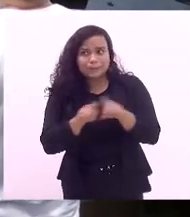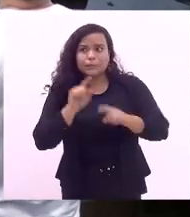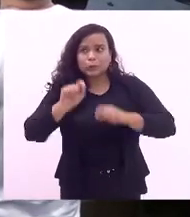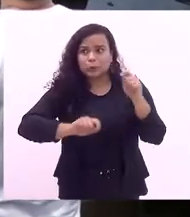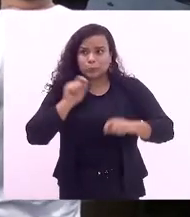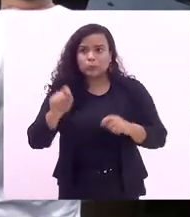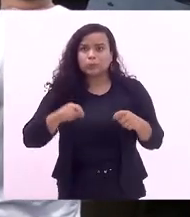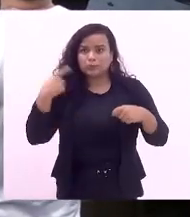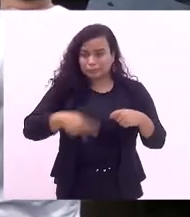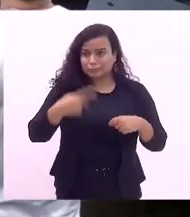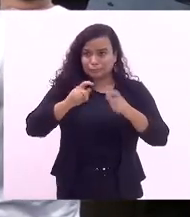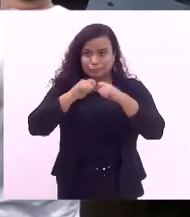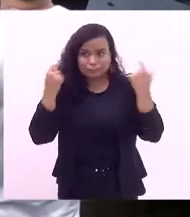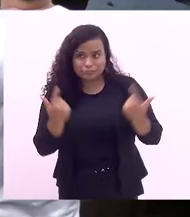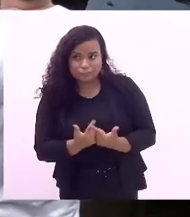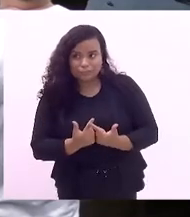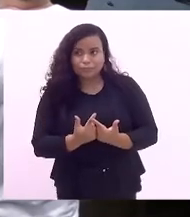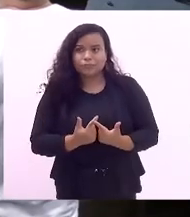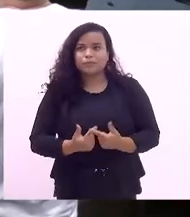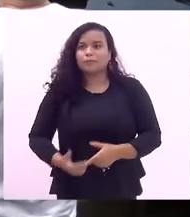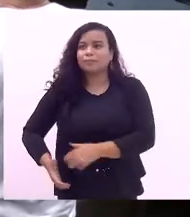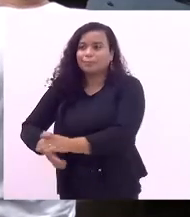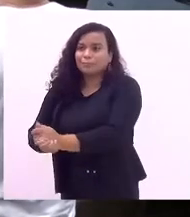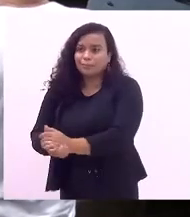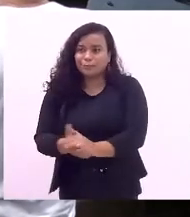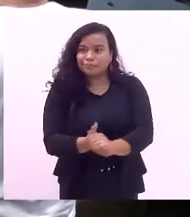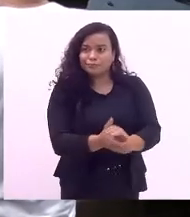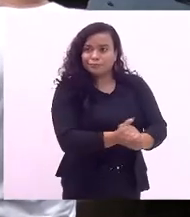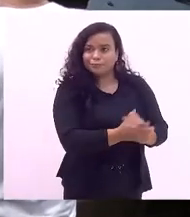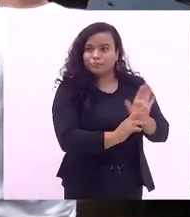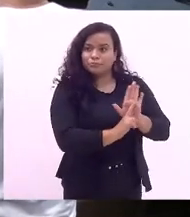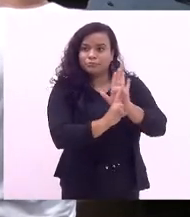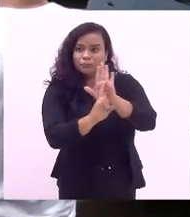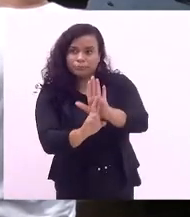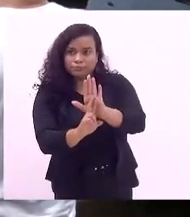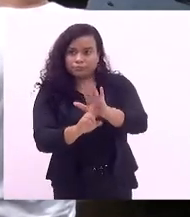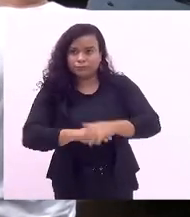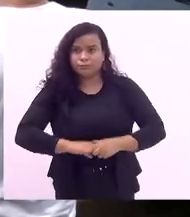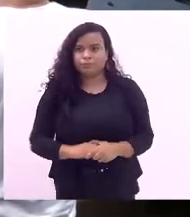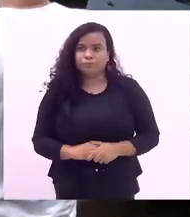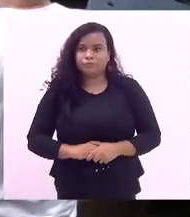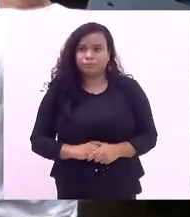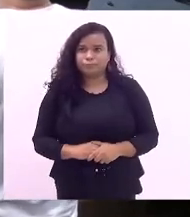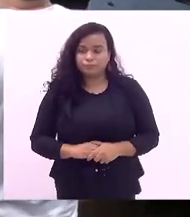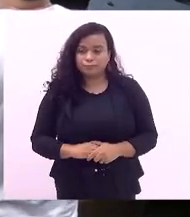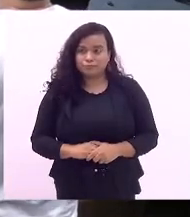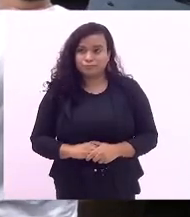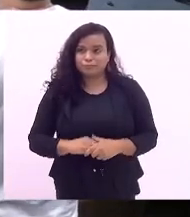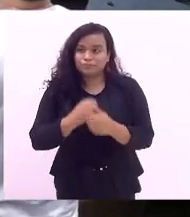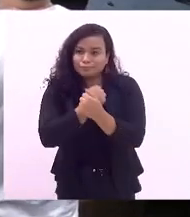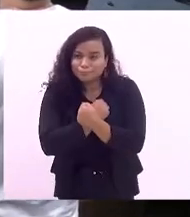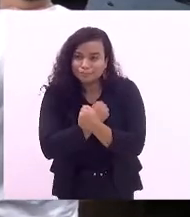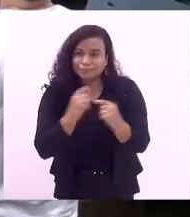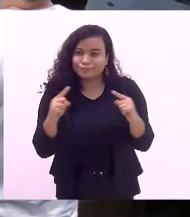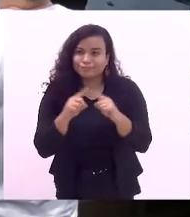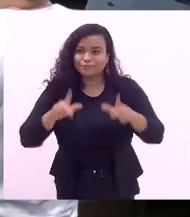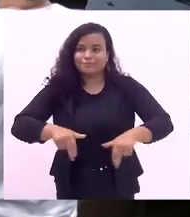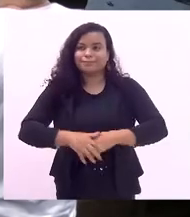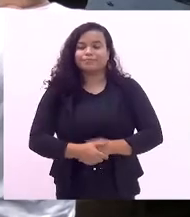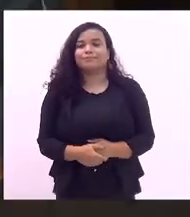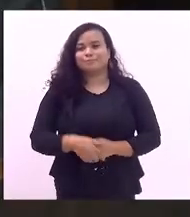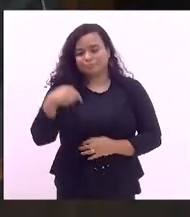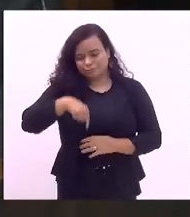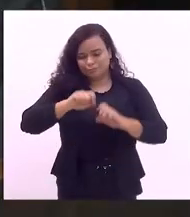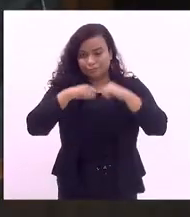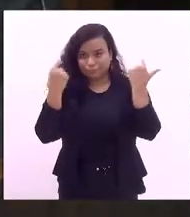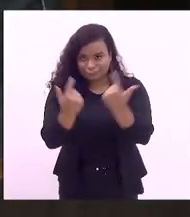pela alerj né se dar as mãos representam pode representar para nós um grande abraço a essa